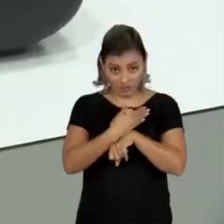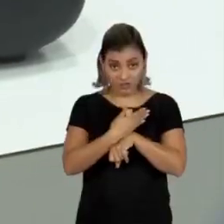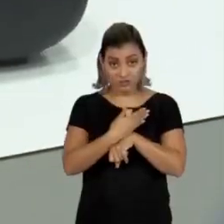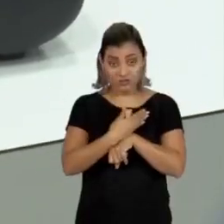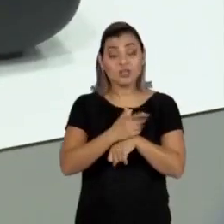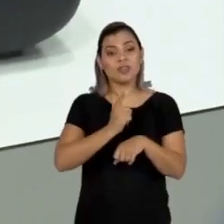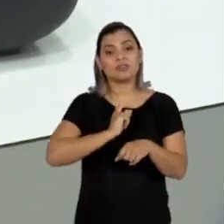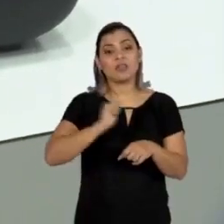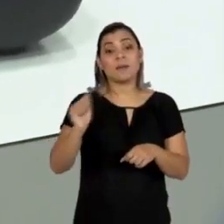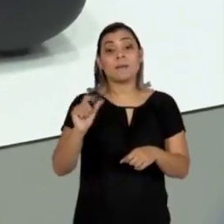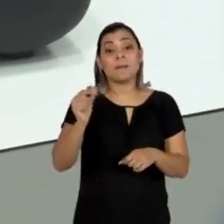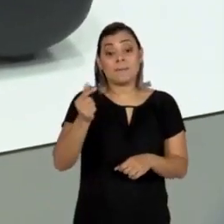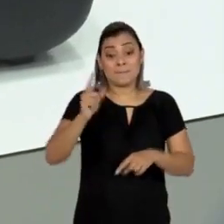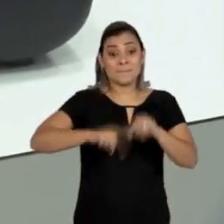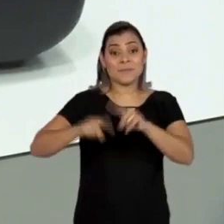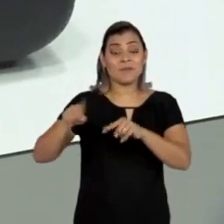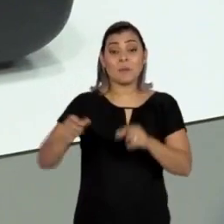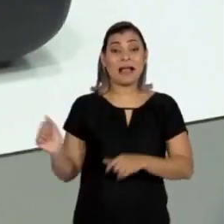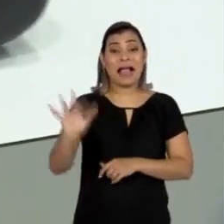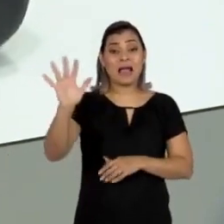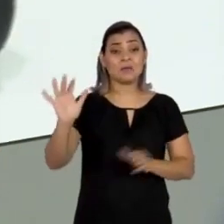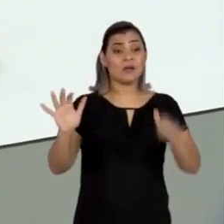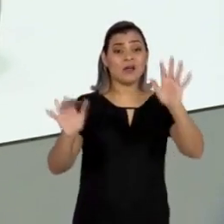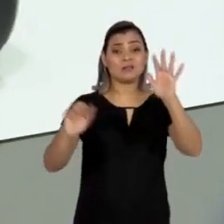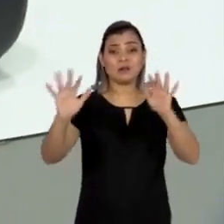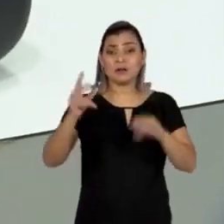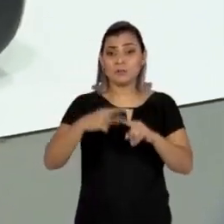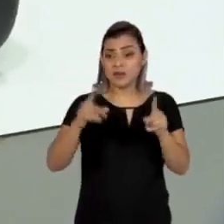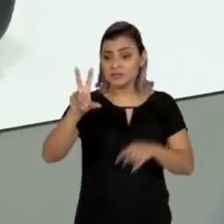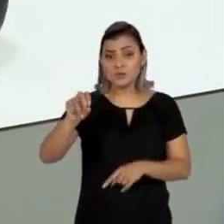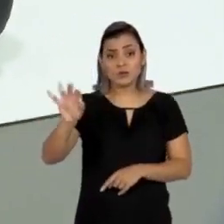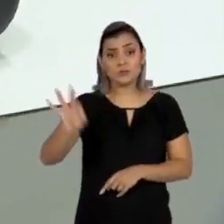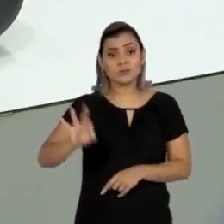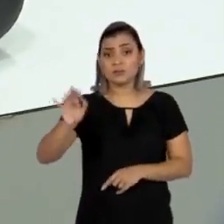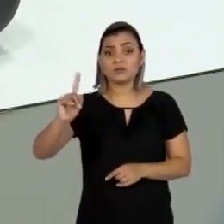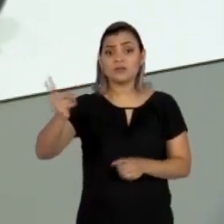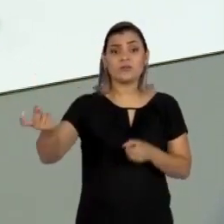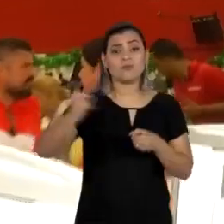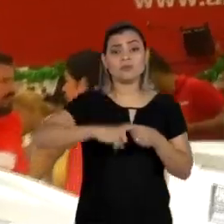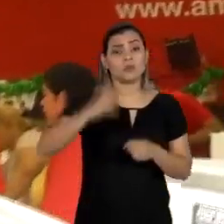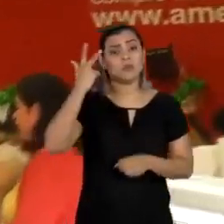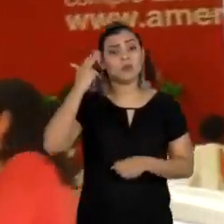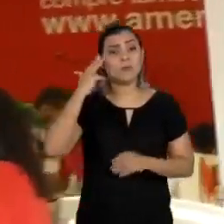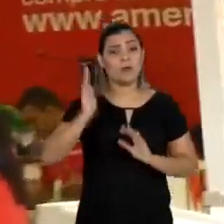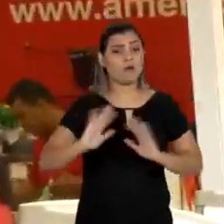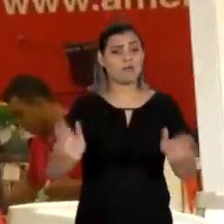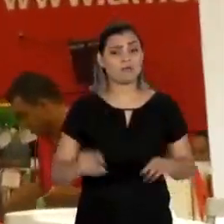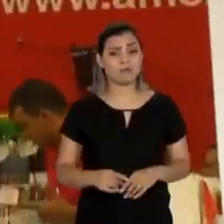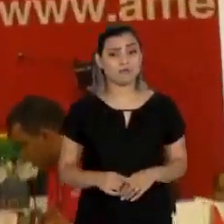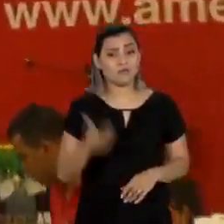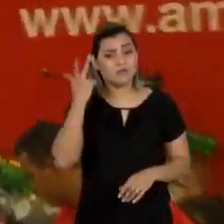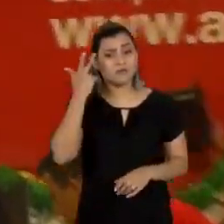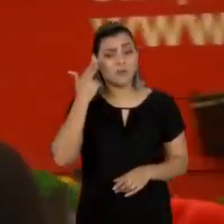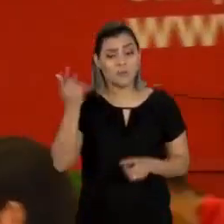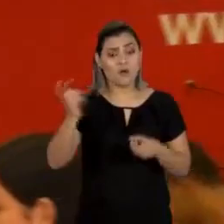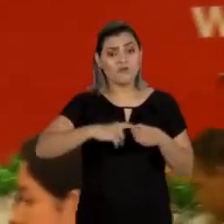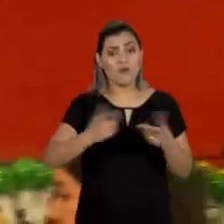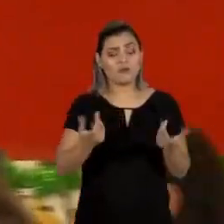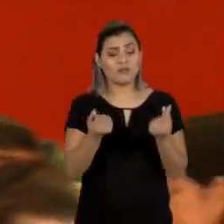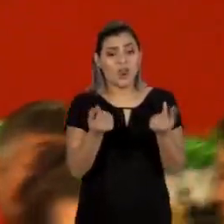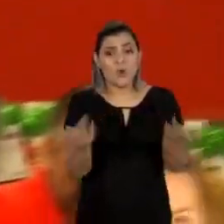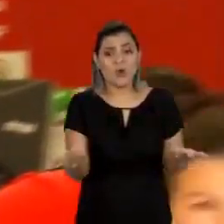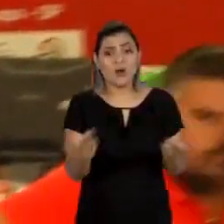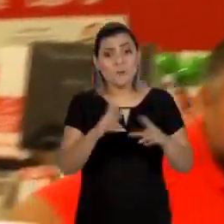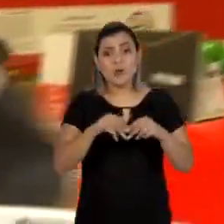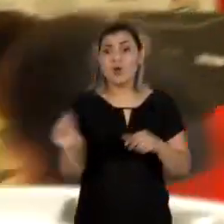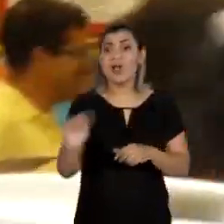e aí esses produtos aparecem com 50% de desconto, mas na verdade eles estão voltando para o seu preço original. Então é